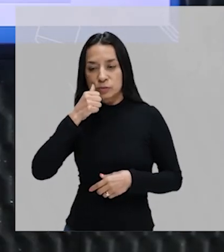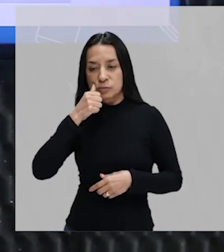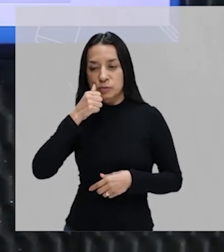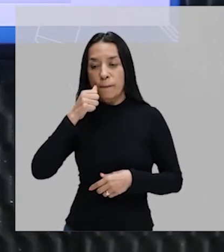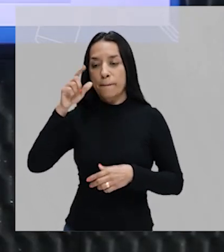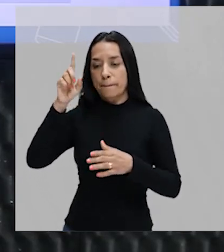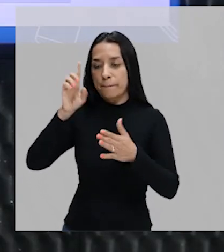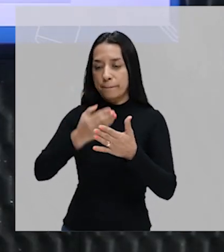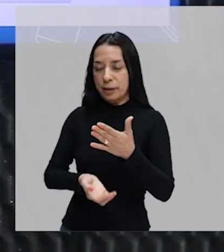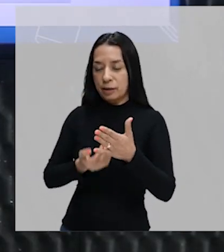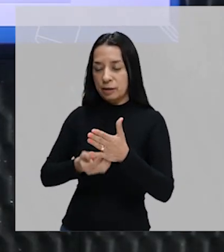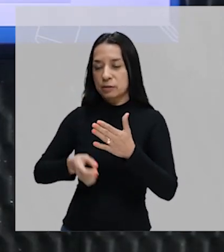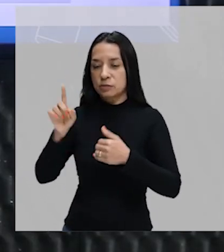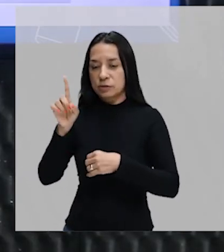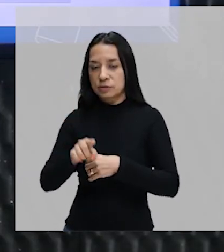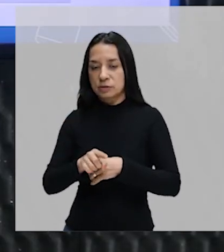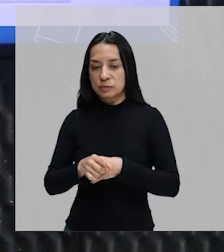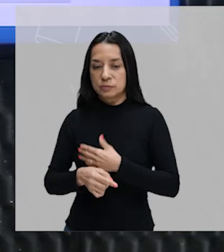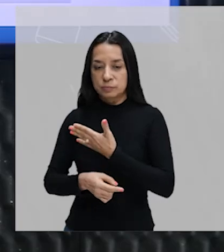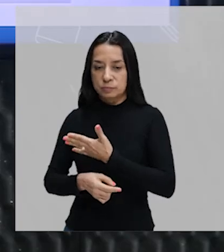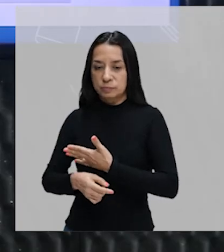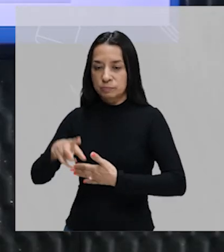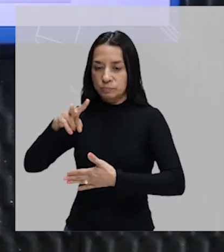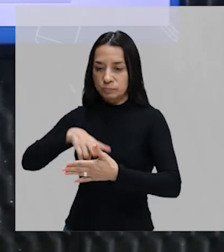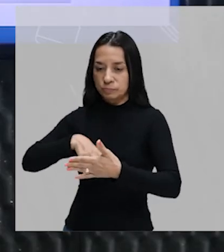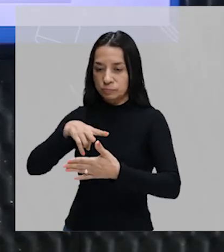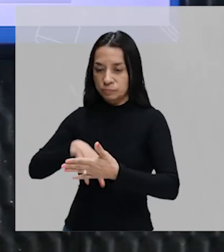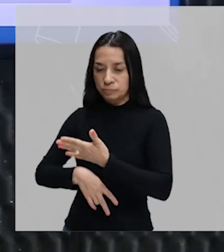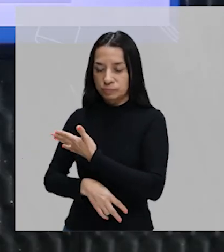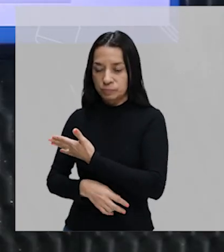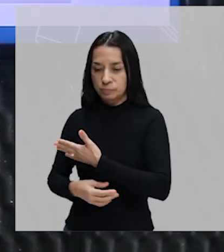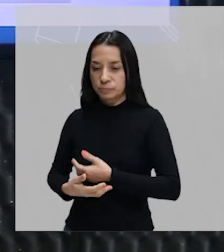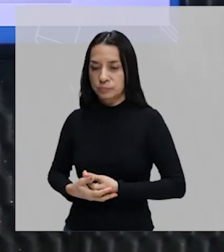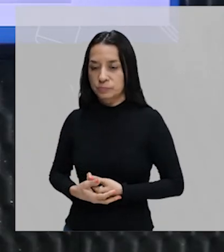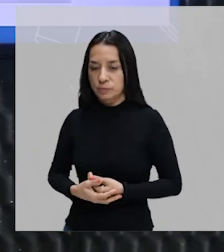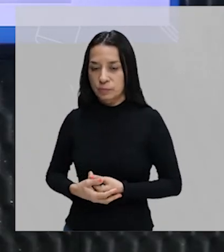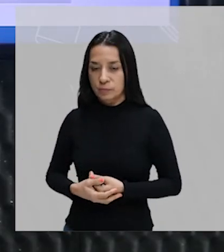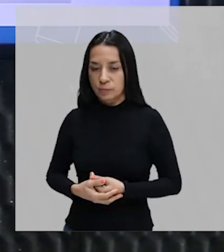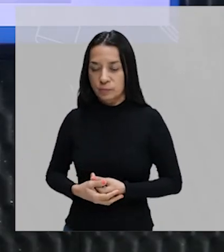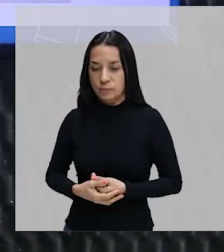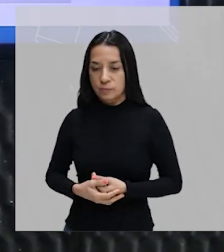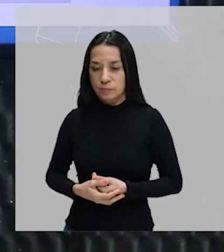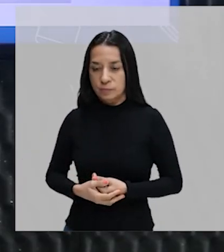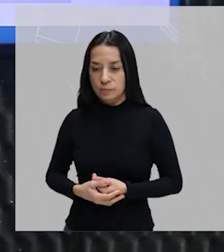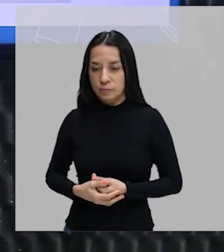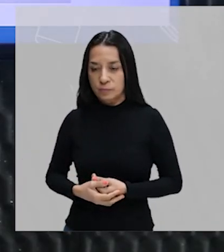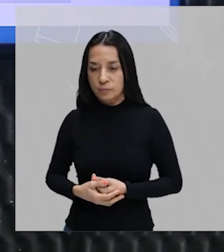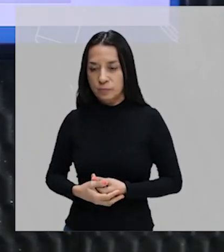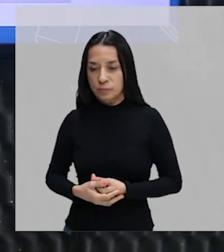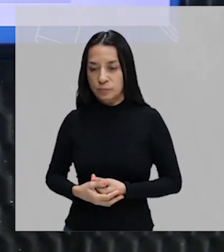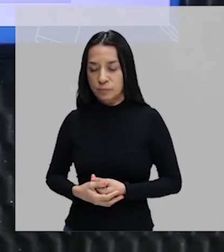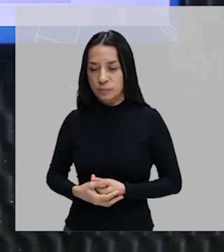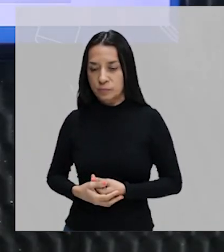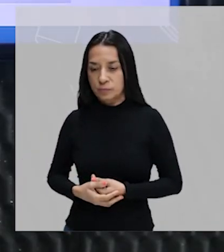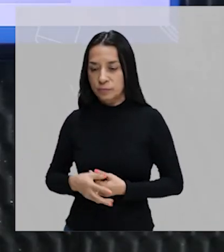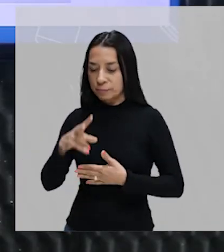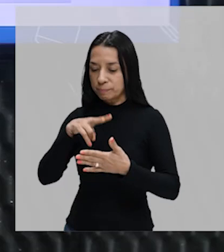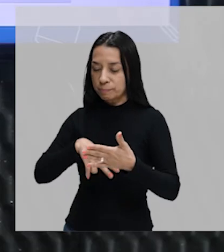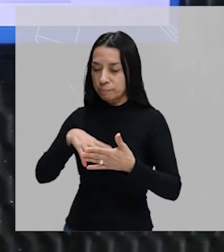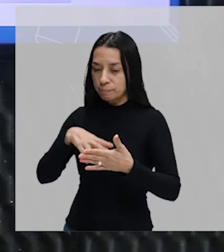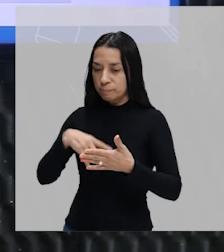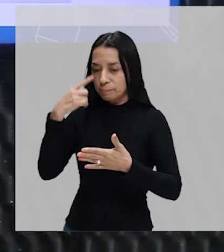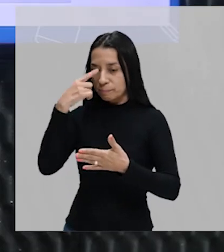masculino, egípcia, feminino. El Salvador, El Salvador, salvadoreño